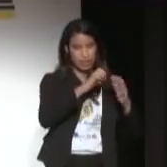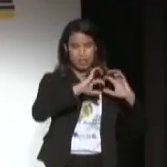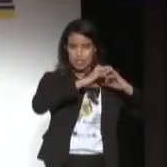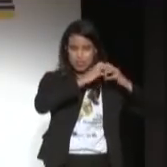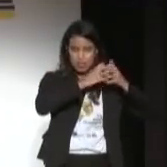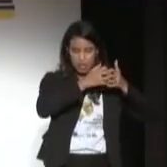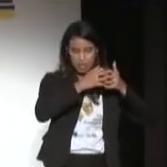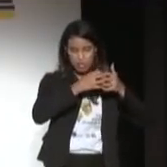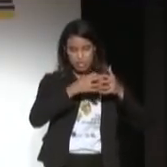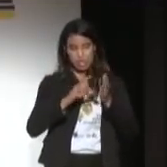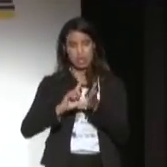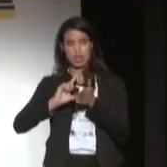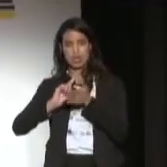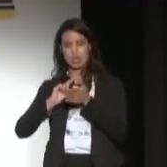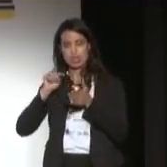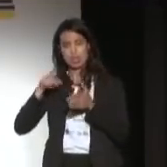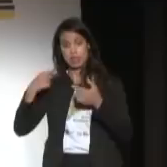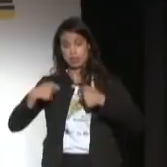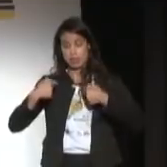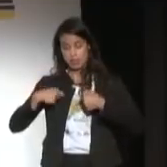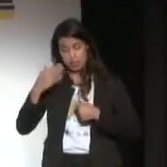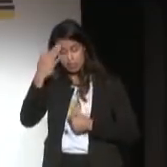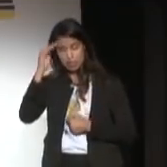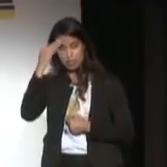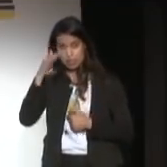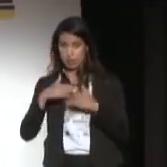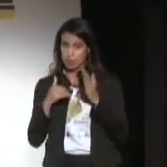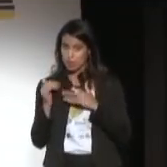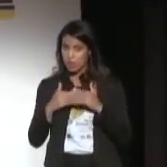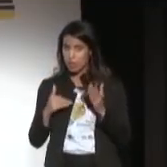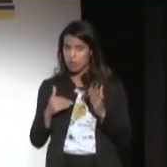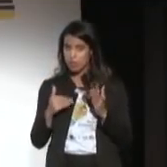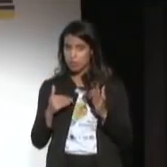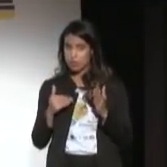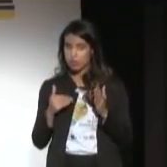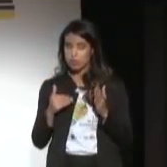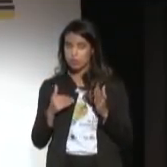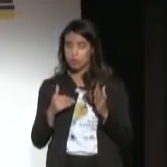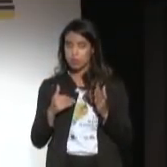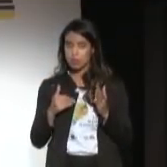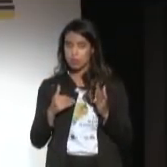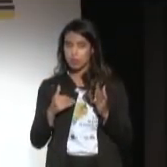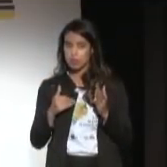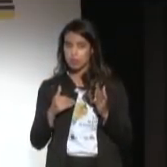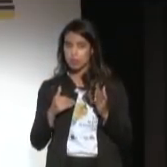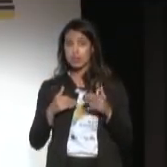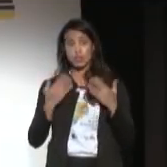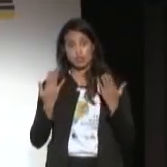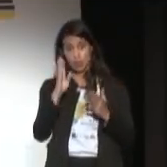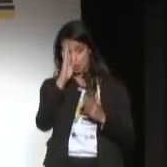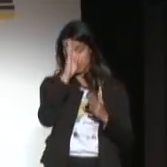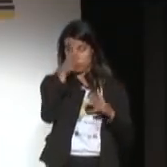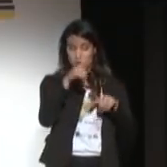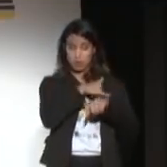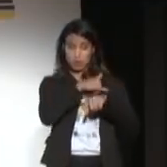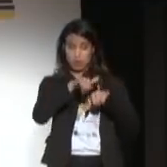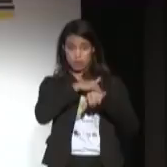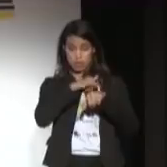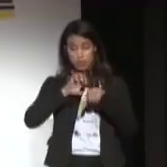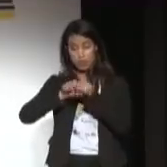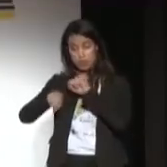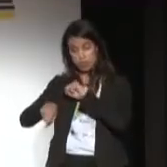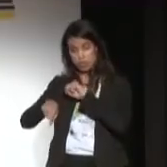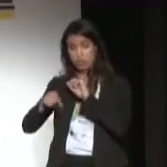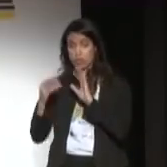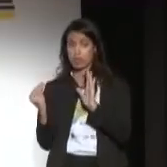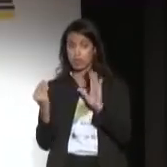ele precisa possuir, tá? Essas habilidades. Ou então elas precisam estar em construção. Então, a principal estratégia formativa de implementação